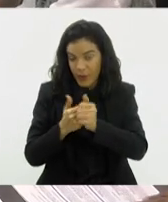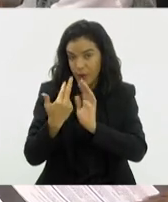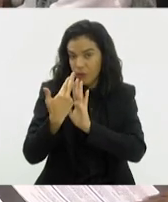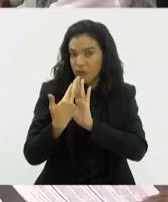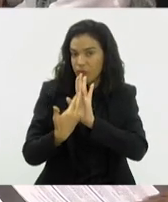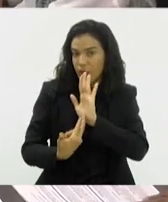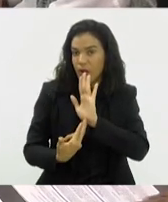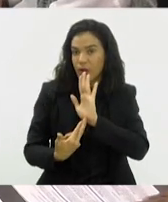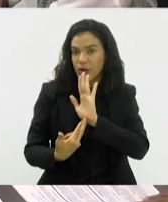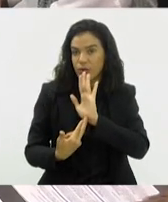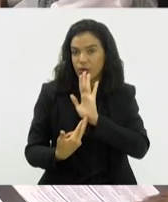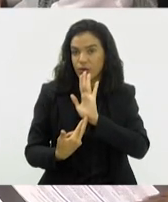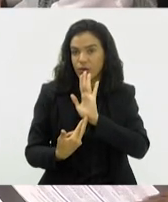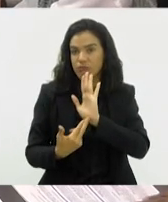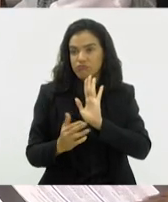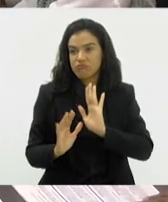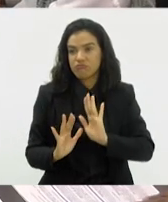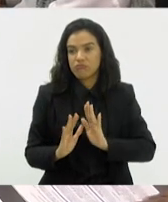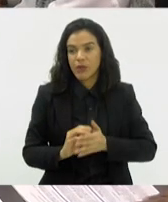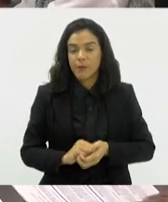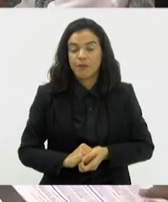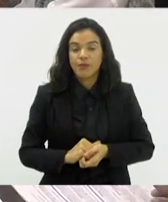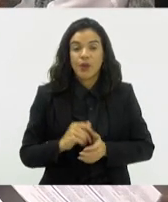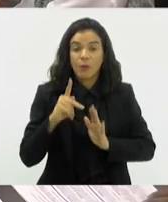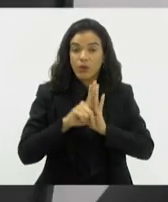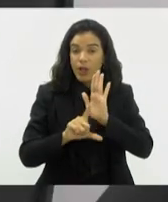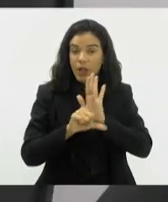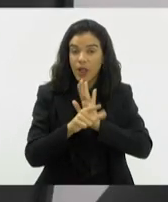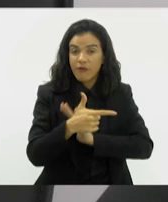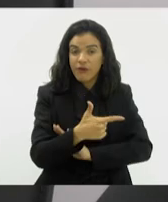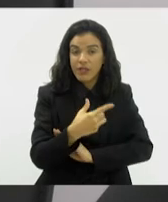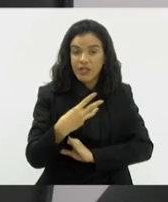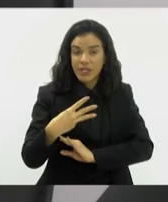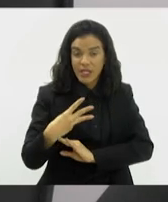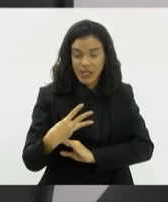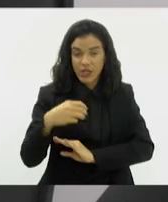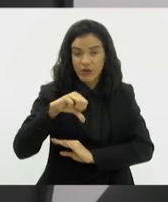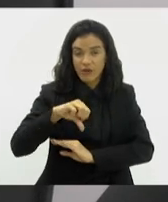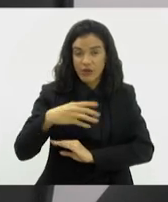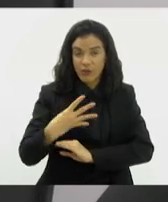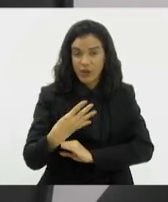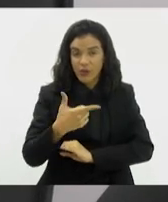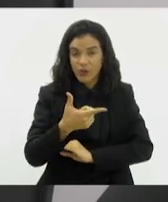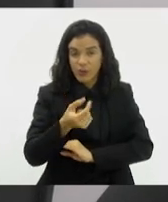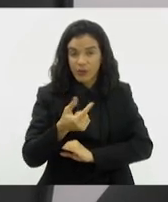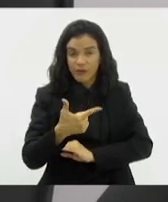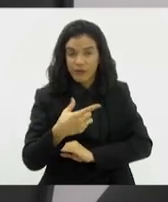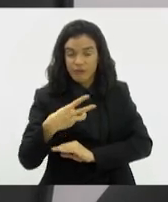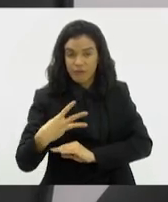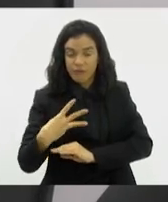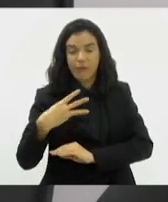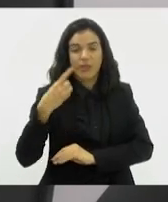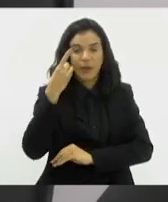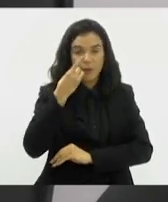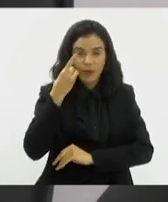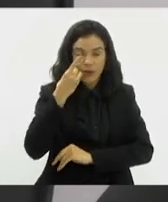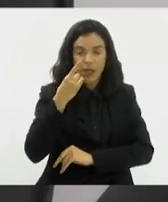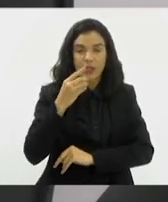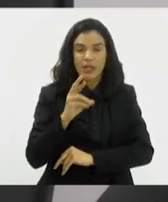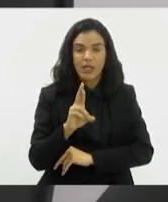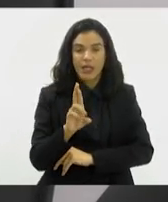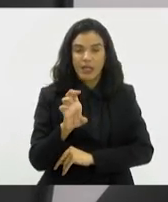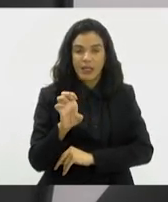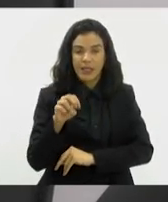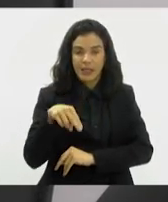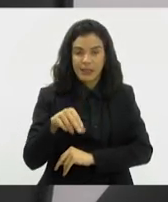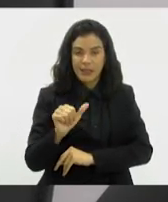relator. Aprovado. Projeto de lei 2394/23, de autoria da deputada Renata